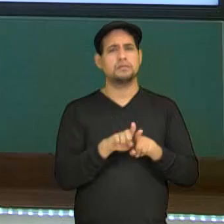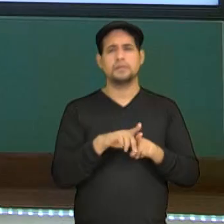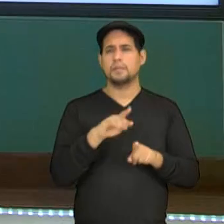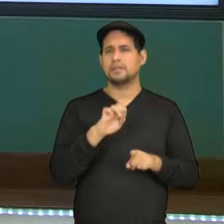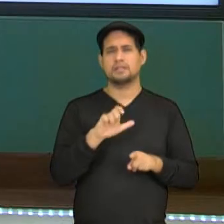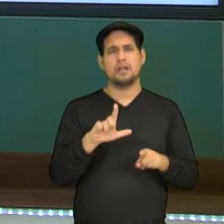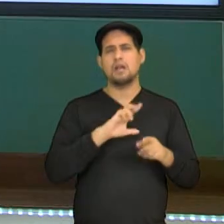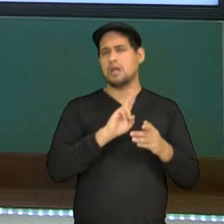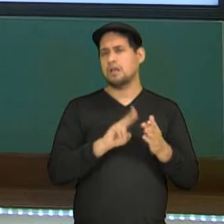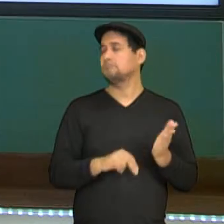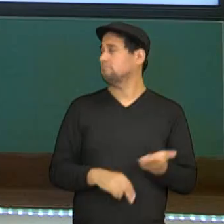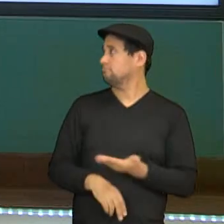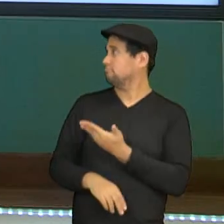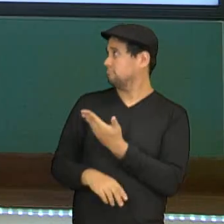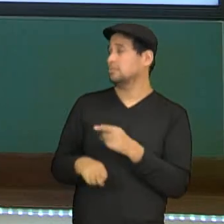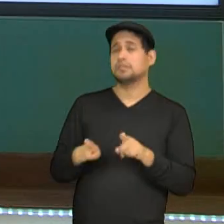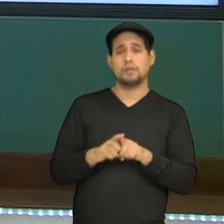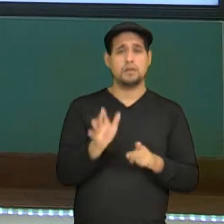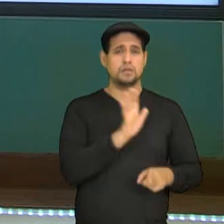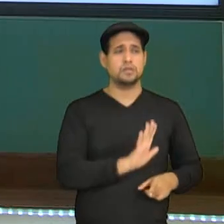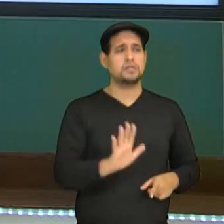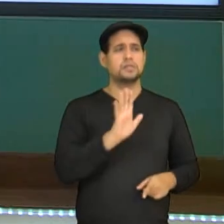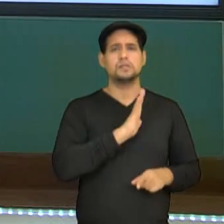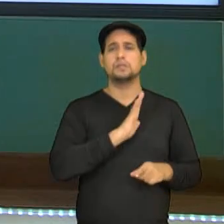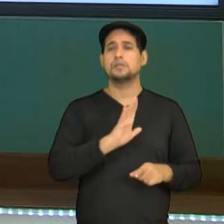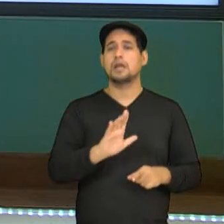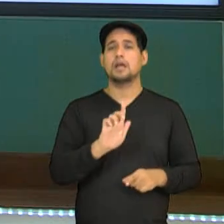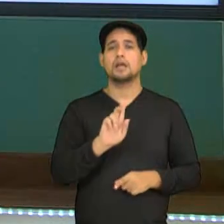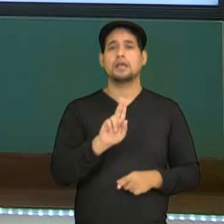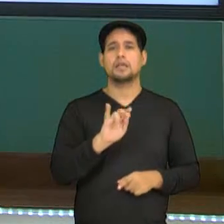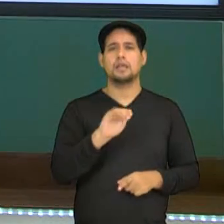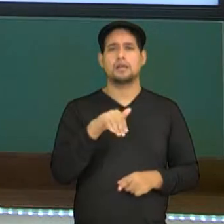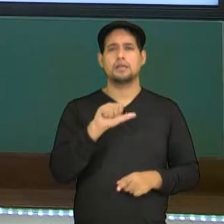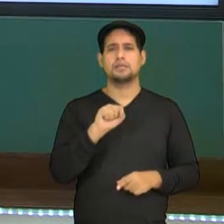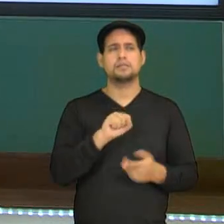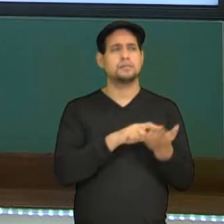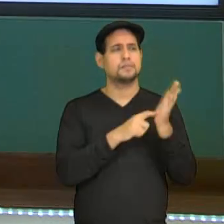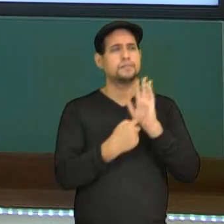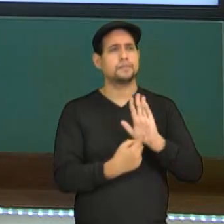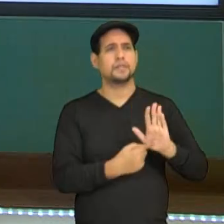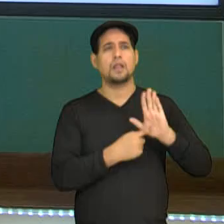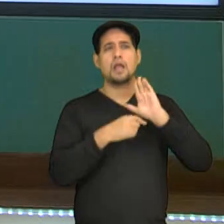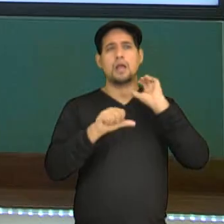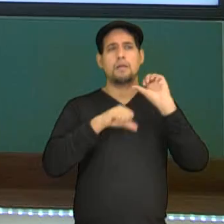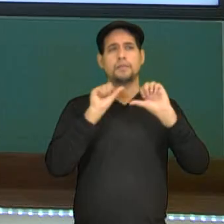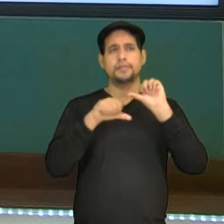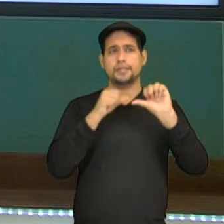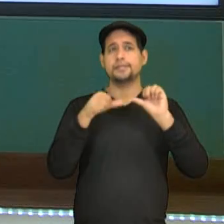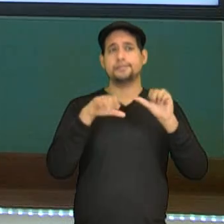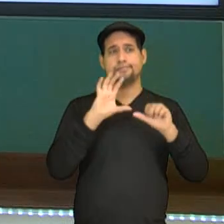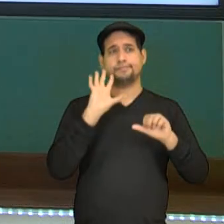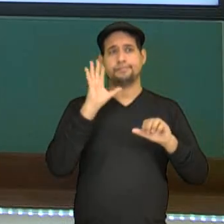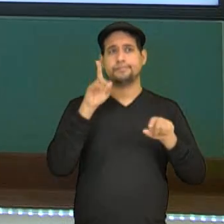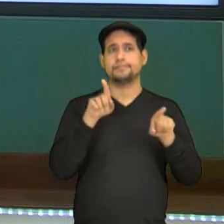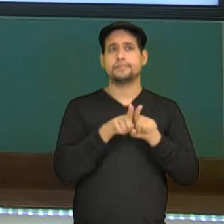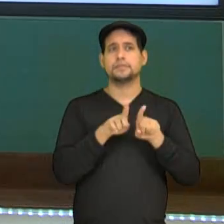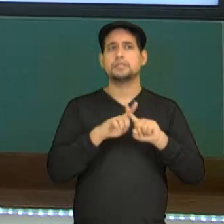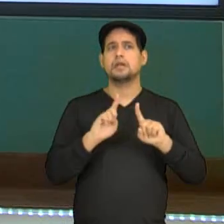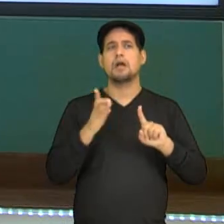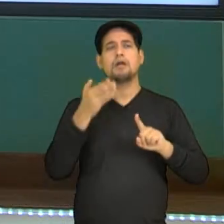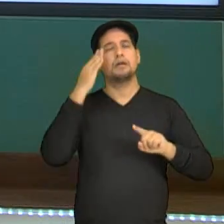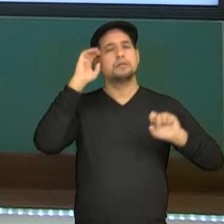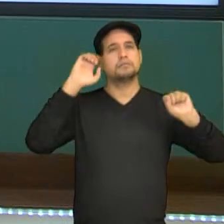Pantanal, além, logicamente, da região do Planalto das Guianas, mostrando uma alteração. Então, agora que vocês